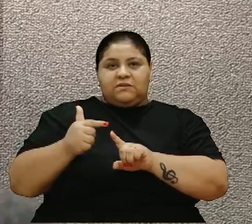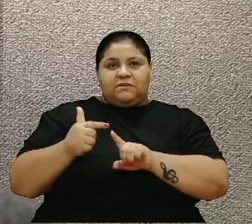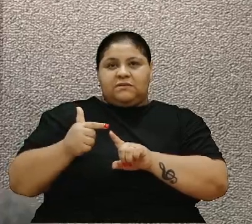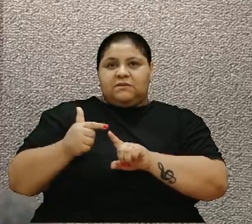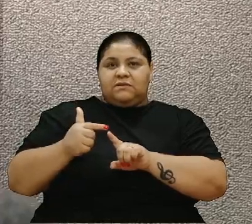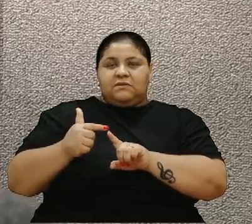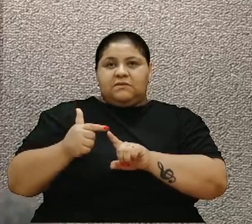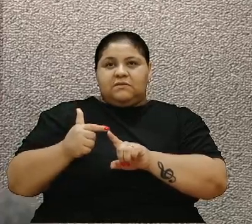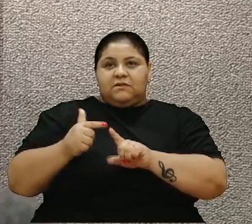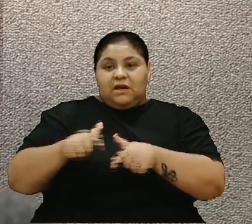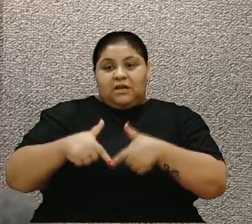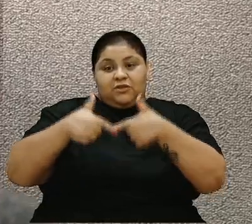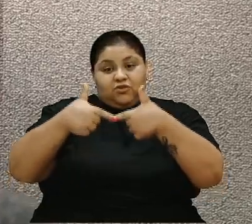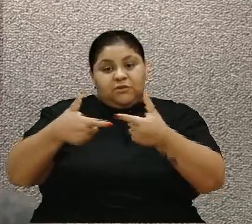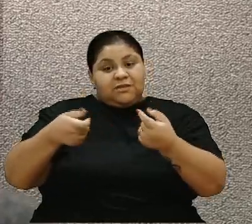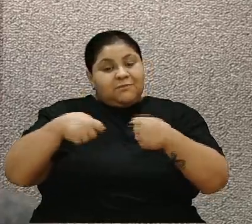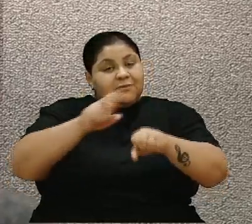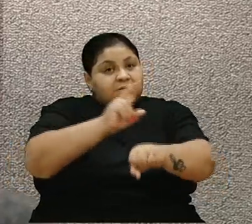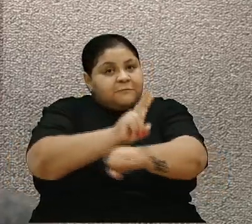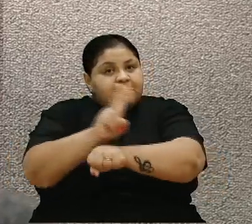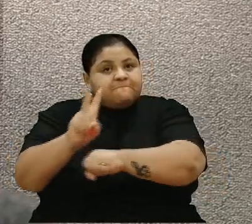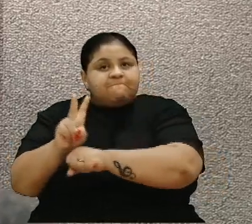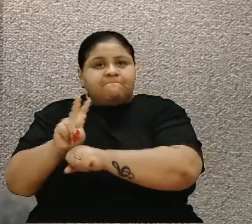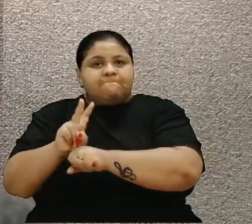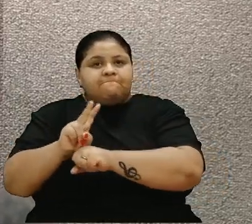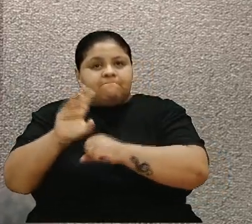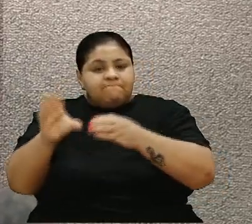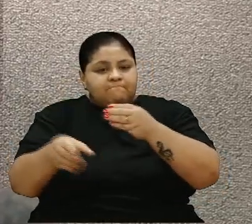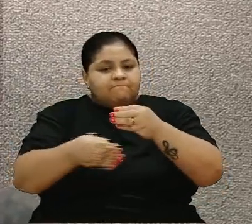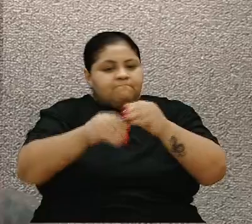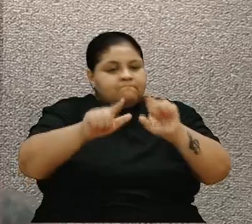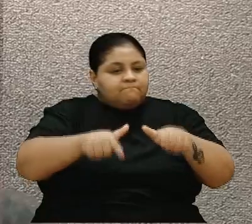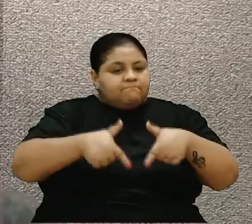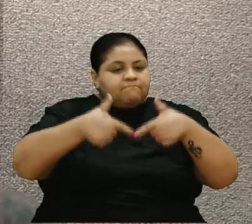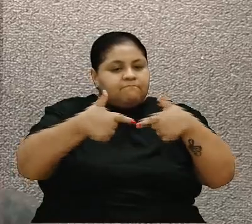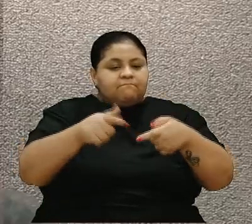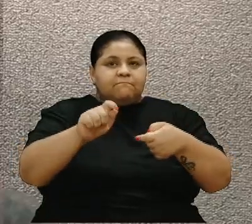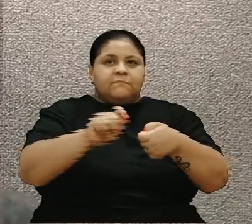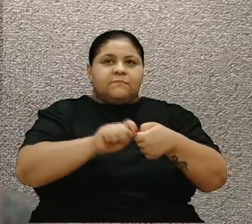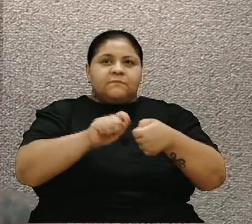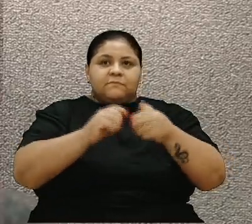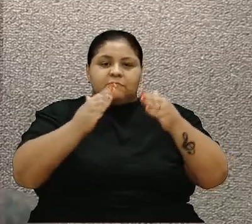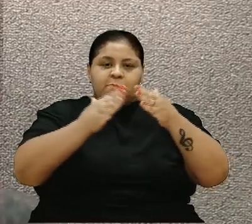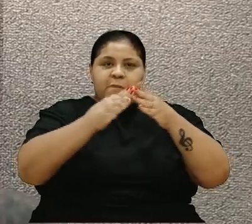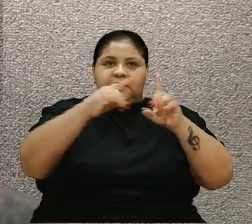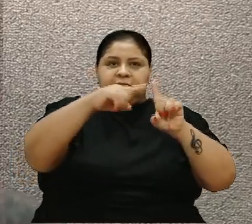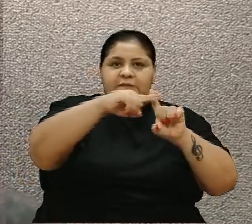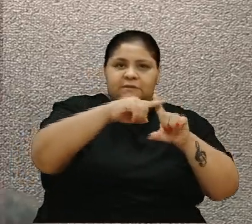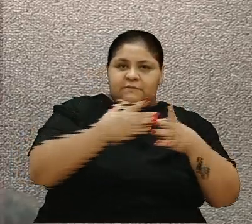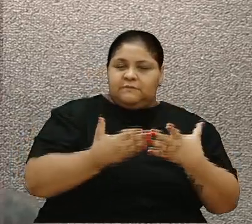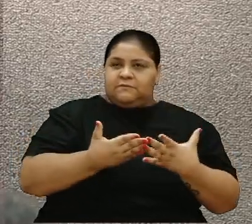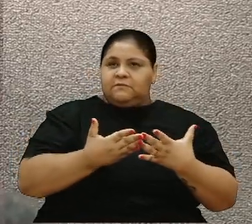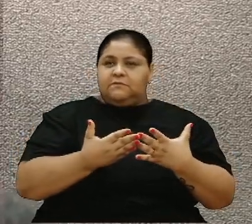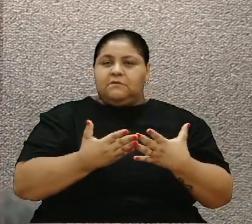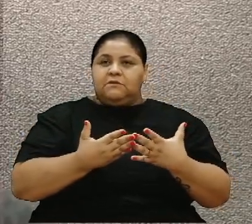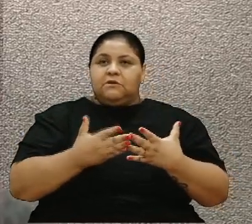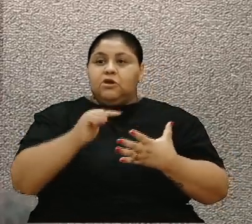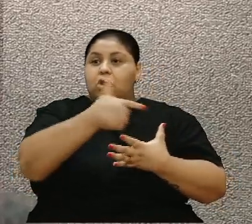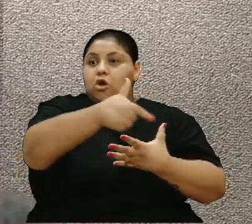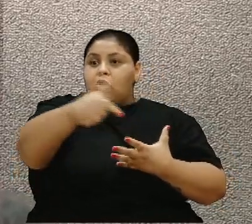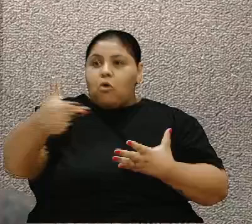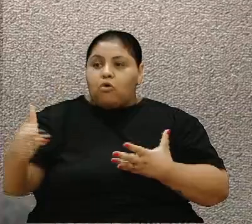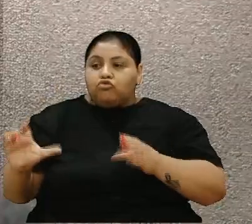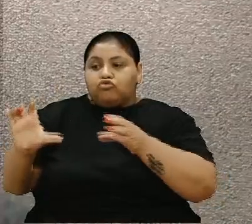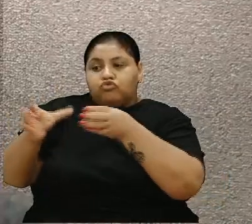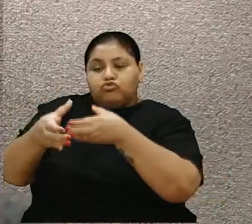sentido. E a complementaridade das ações que são feitas pelas igrejas e por tantos outros órgãos,